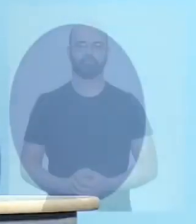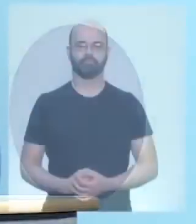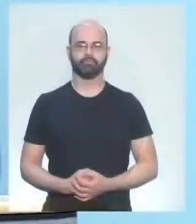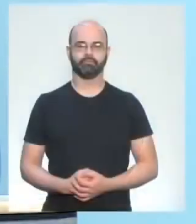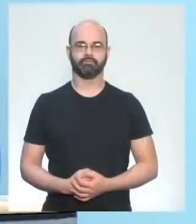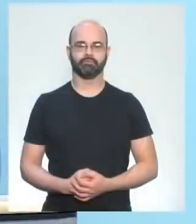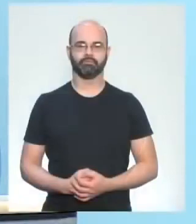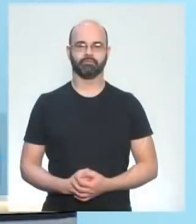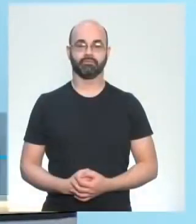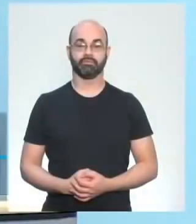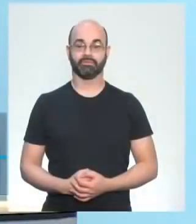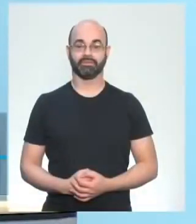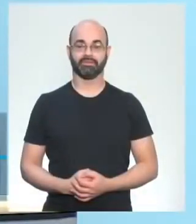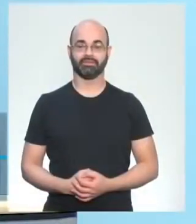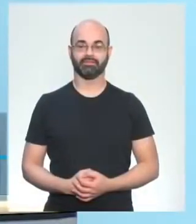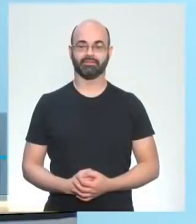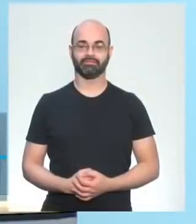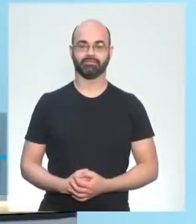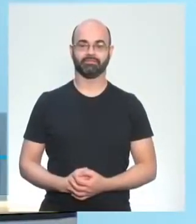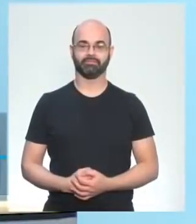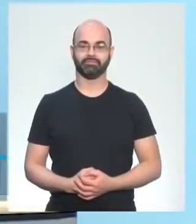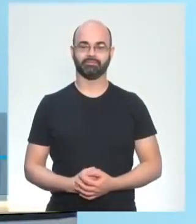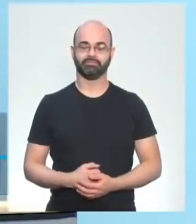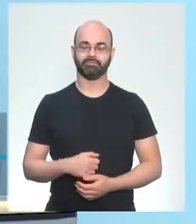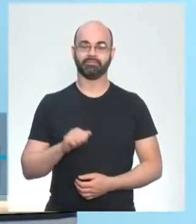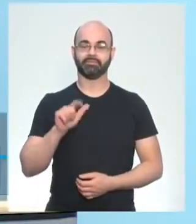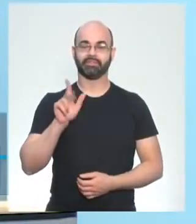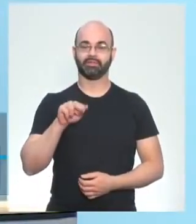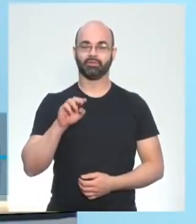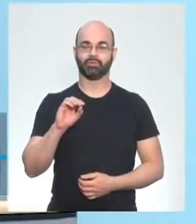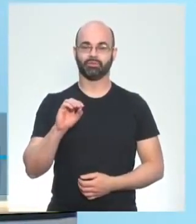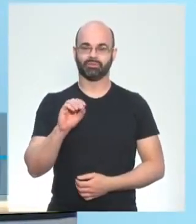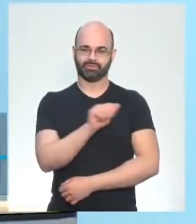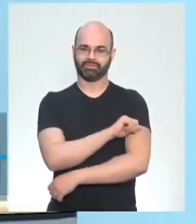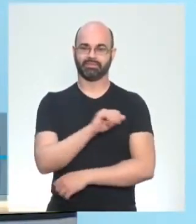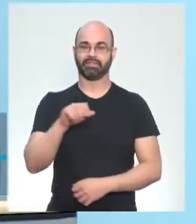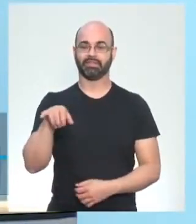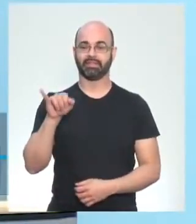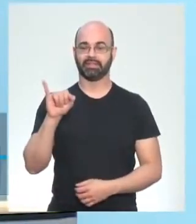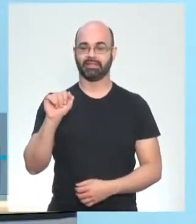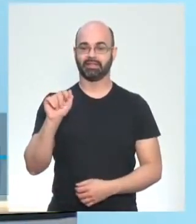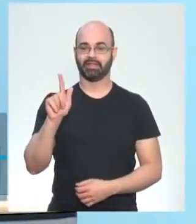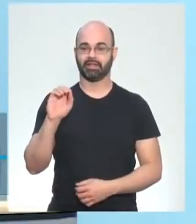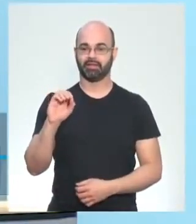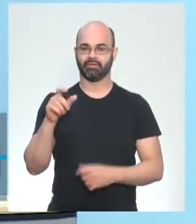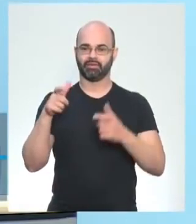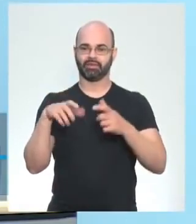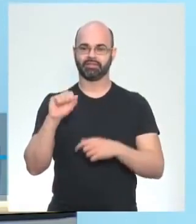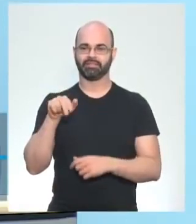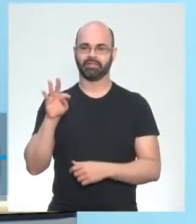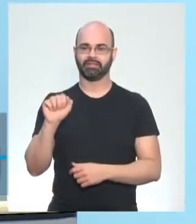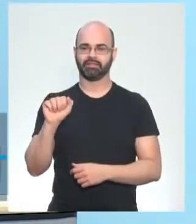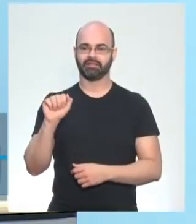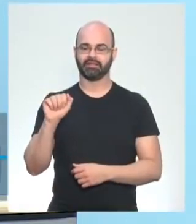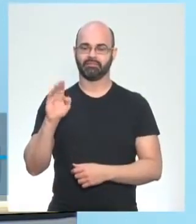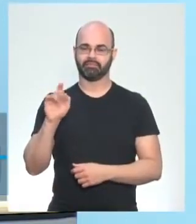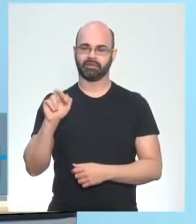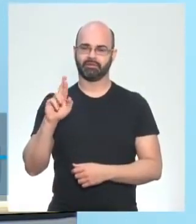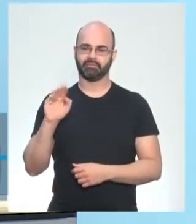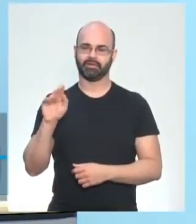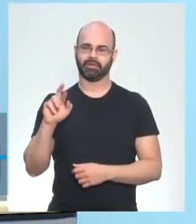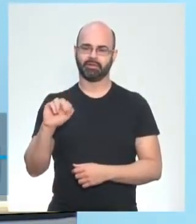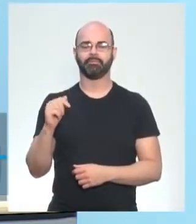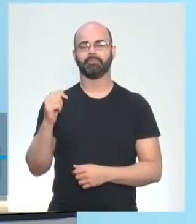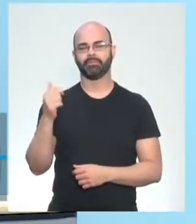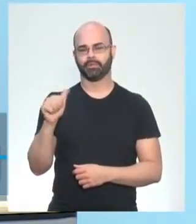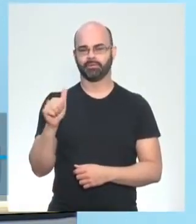Então, olha só, o aluno Iago, da PEI Antônio Matarazzo, de Santa Bárbara, respondeu 11 gramas. Responderam também